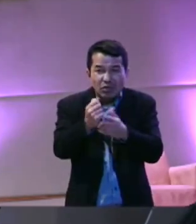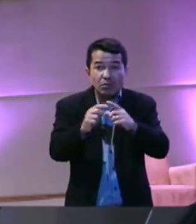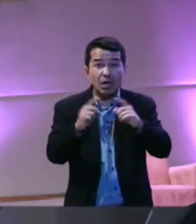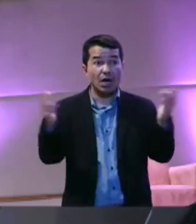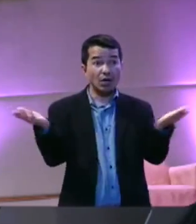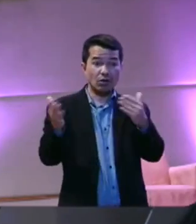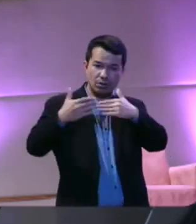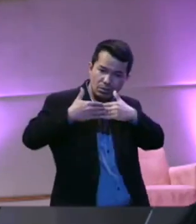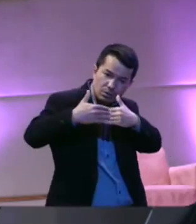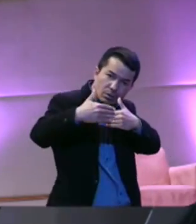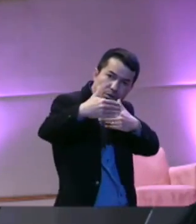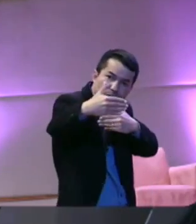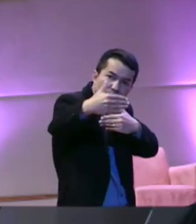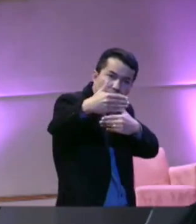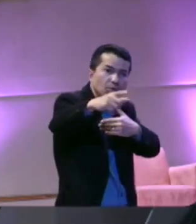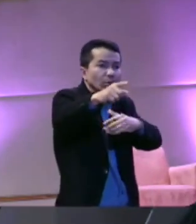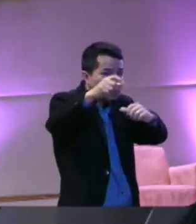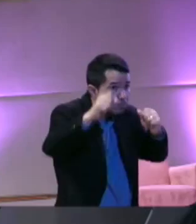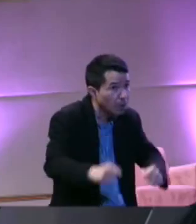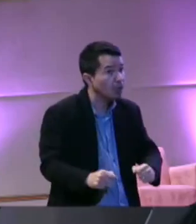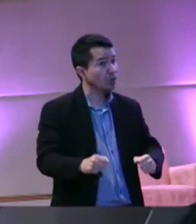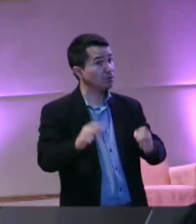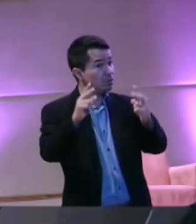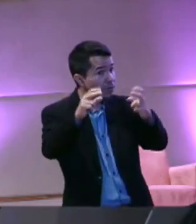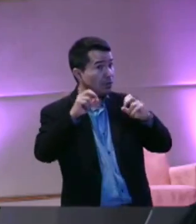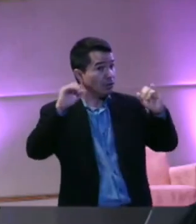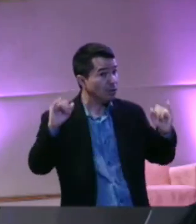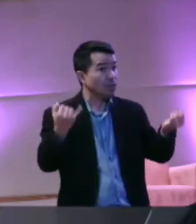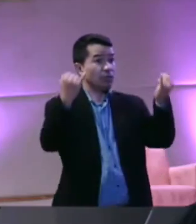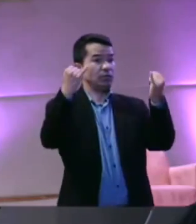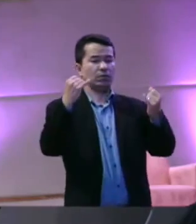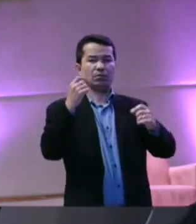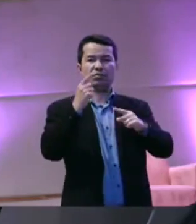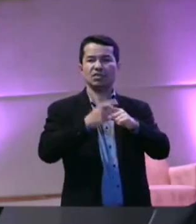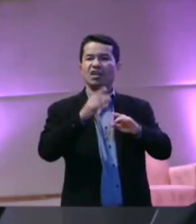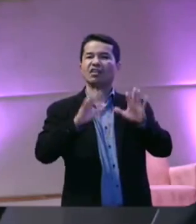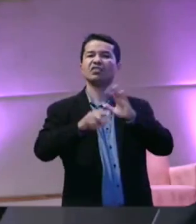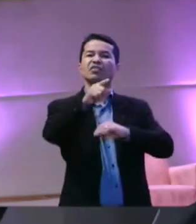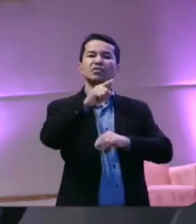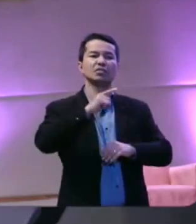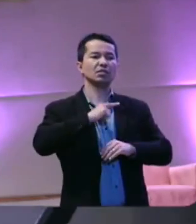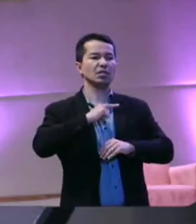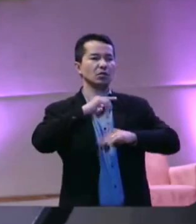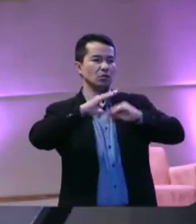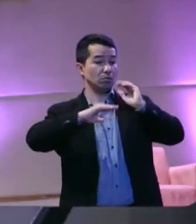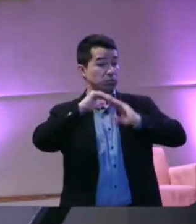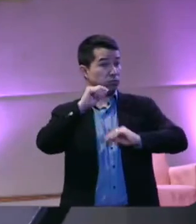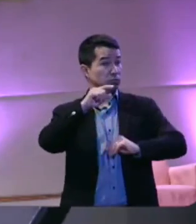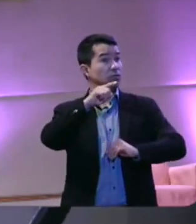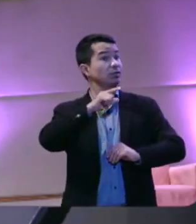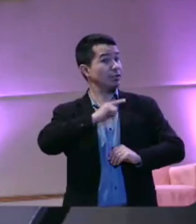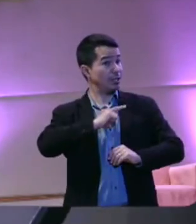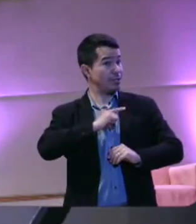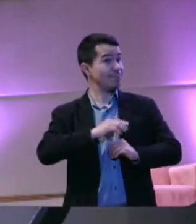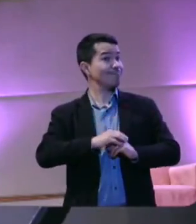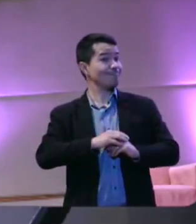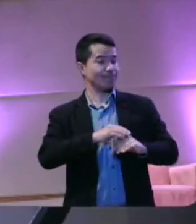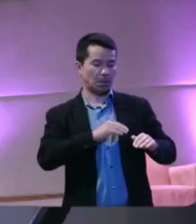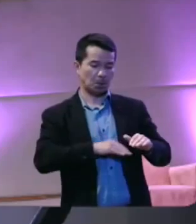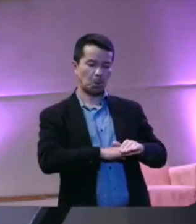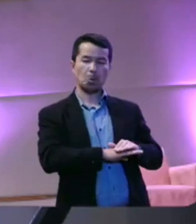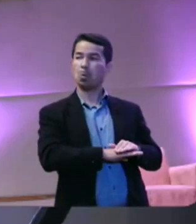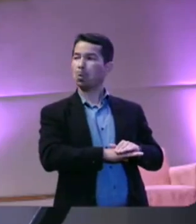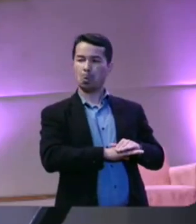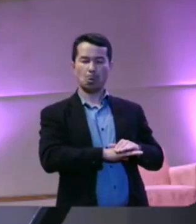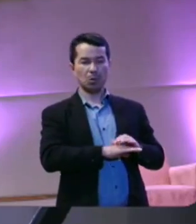perdeu o tempo das manifestações de Deus na sua vida, engavetando os seus dons, seu ministério, seu talento. Você que se